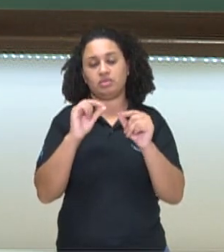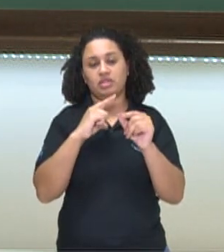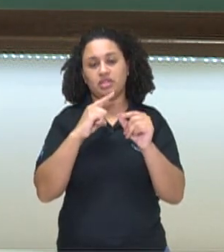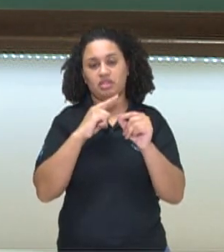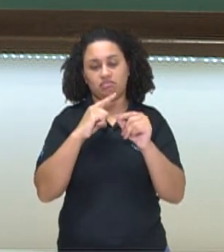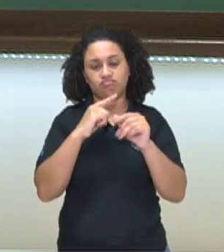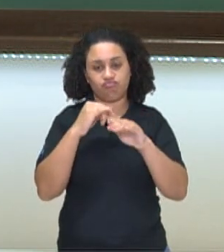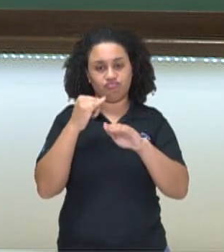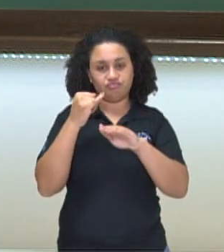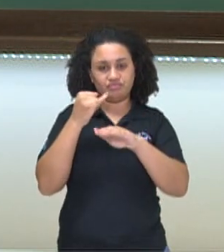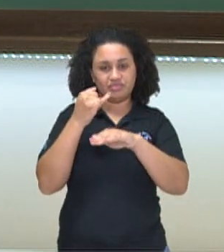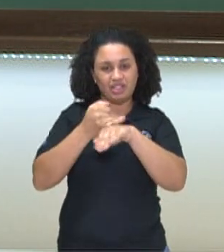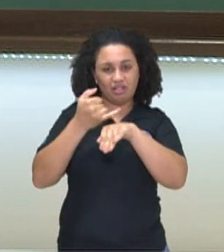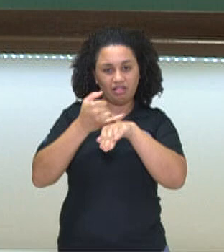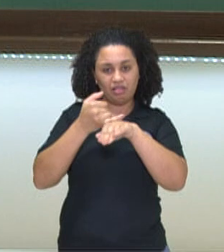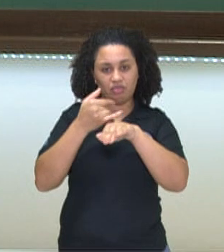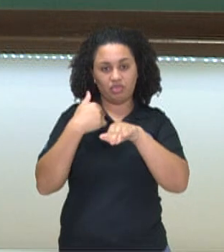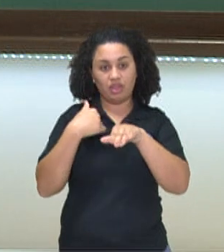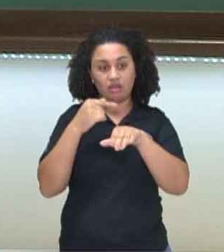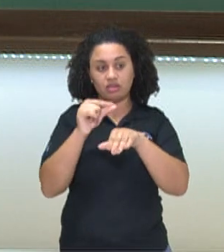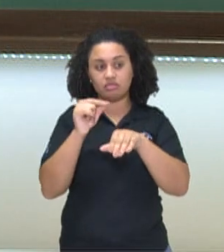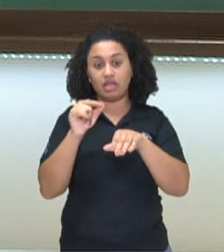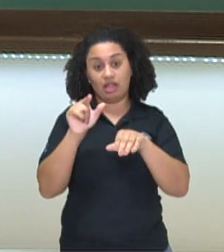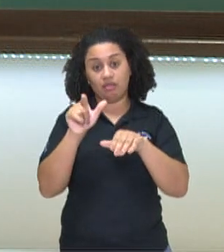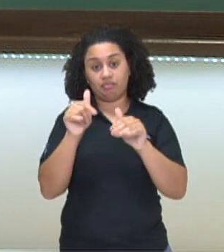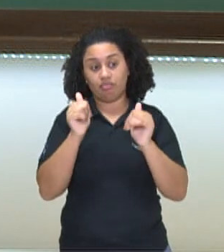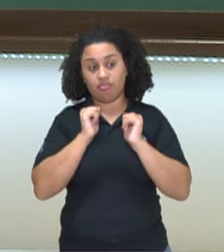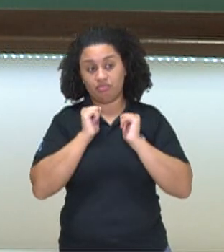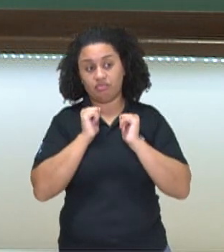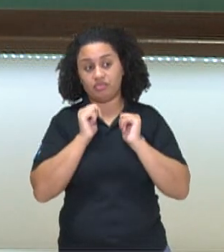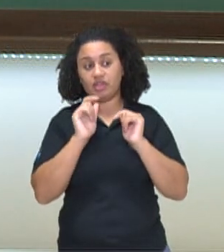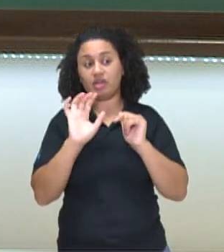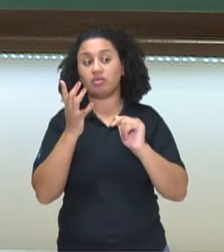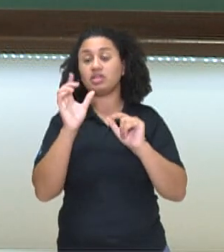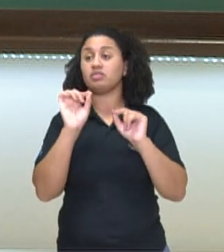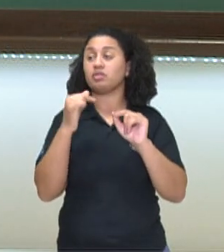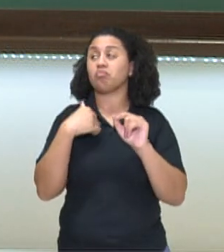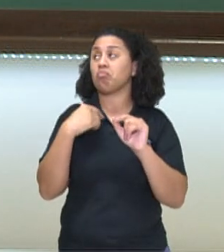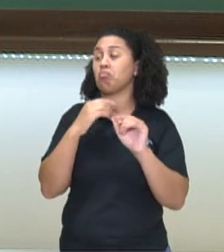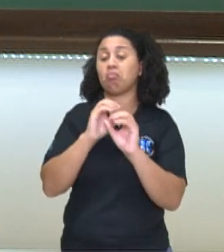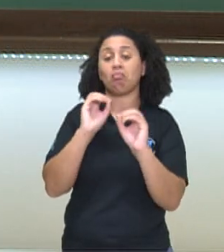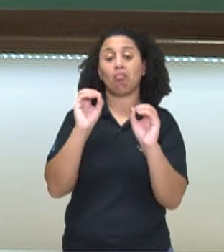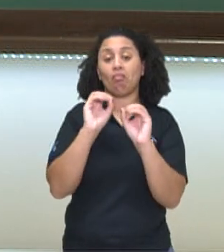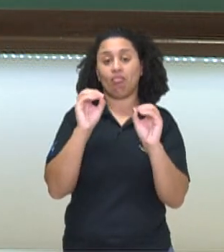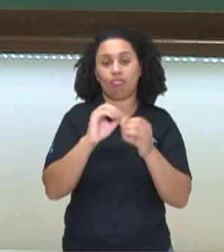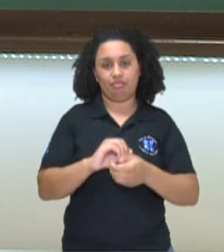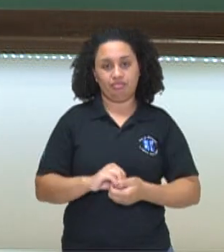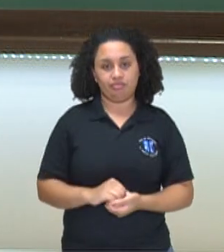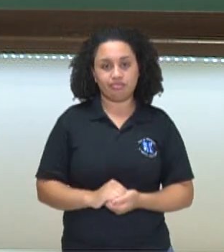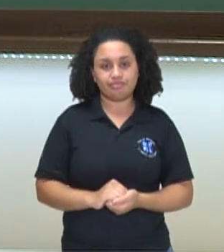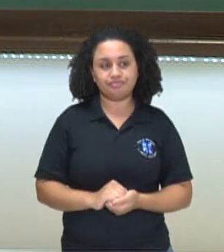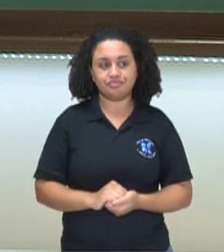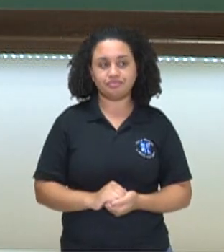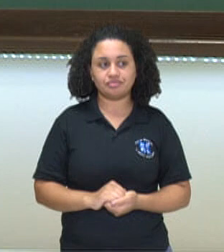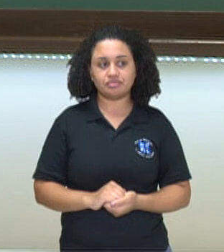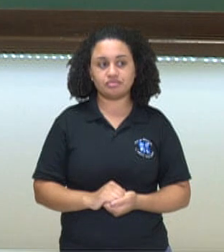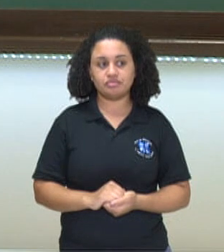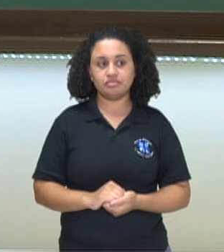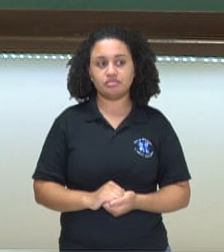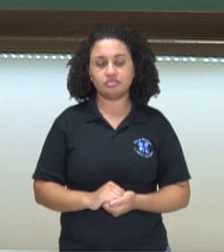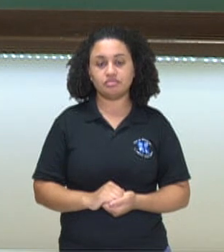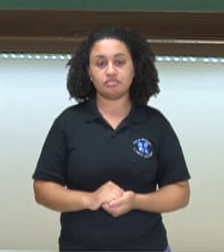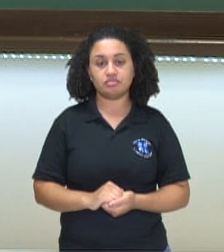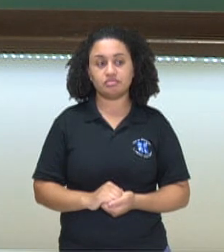a minha latinha, que está ligada ao canudinho, ela está neutra, ocorre então nada quando eu aproximo, ok? Agora